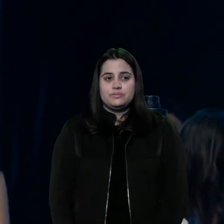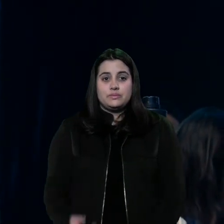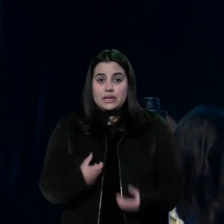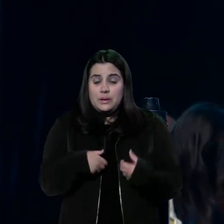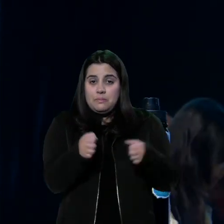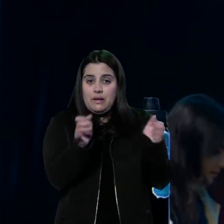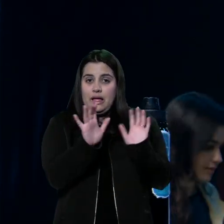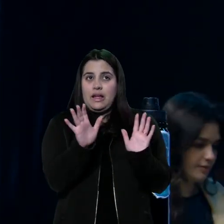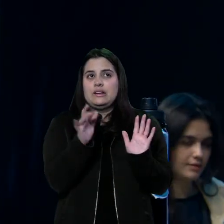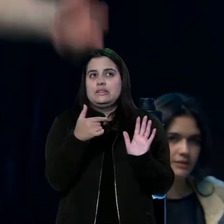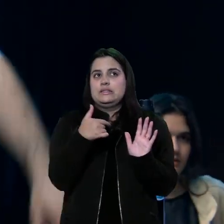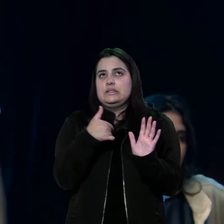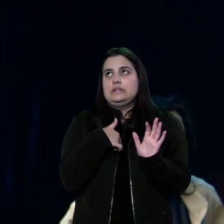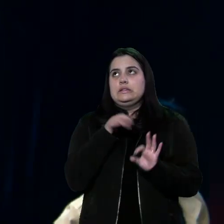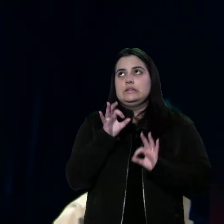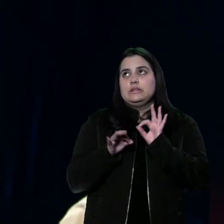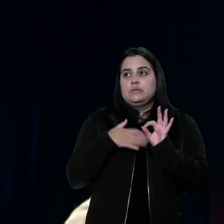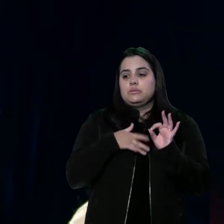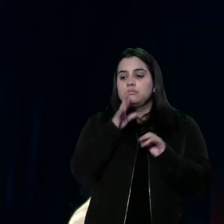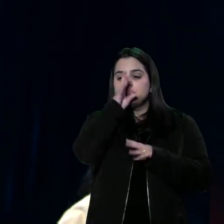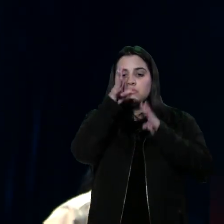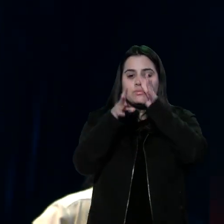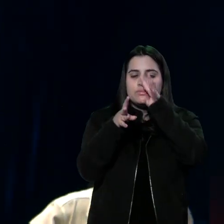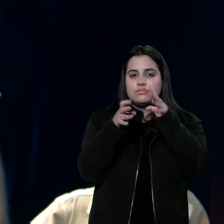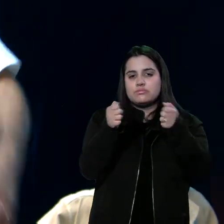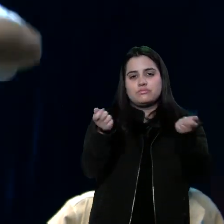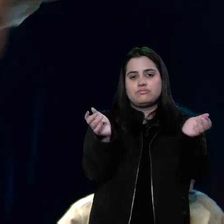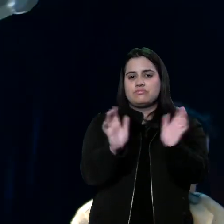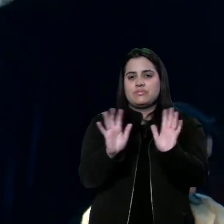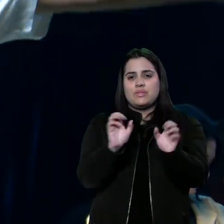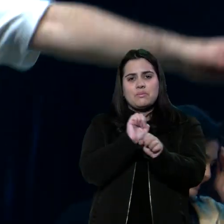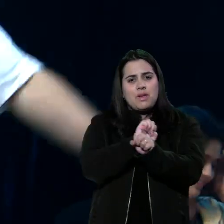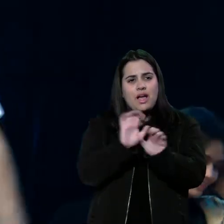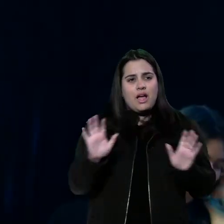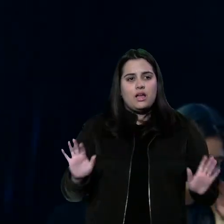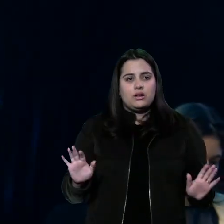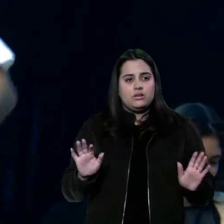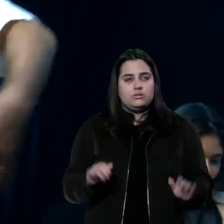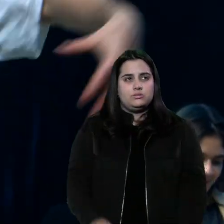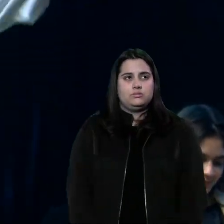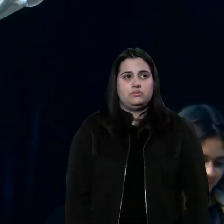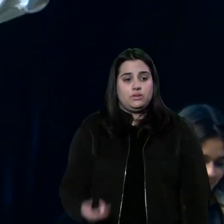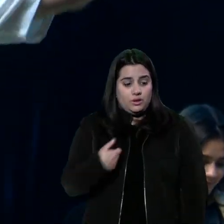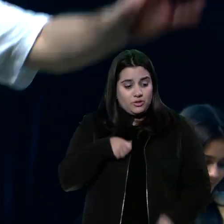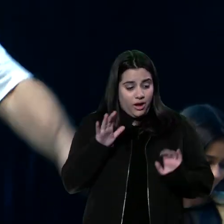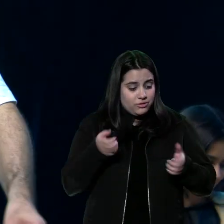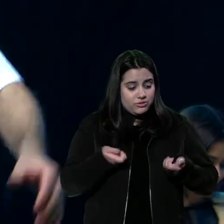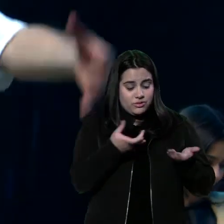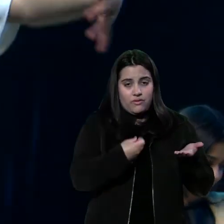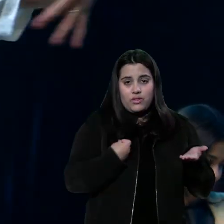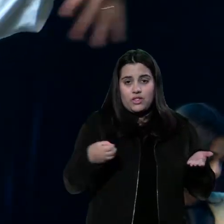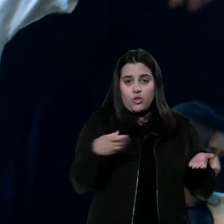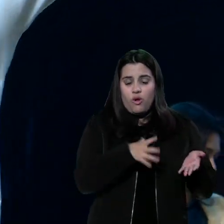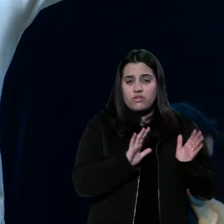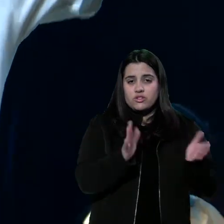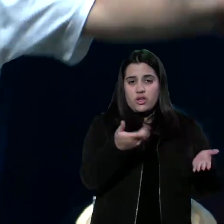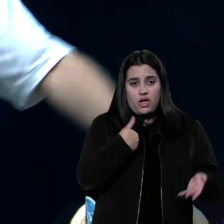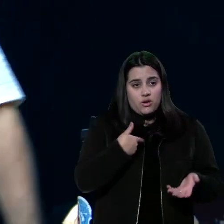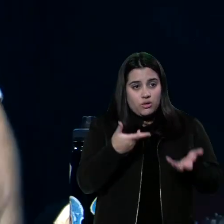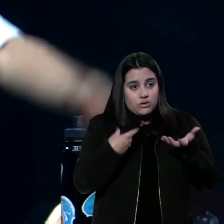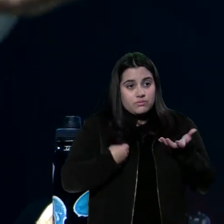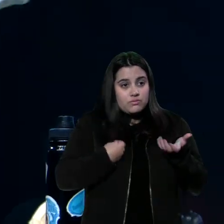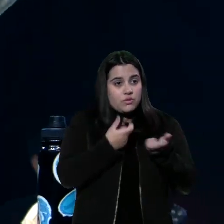Para de se colocar como juiz da vida dos outros. Sai do tribunal. Eu te dei vida nova. Eu quero que você viva